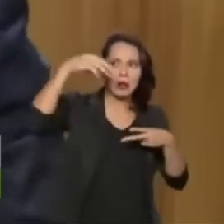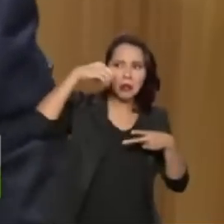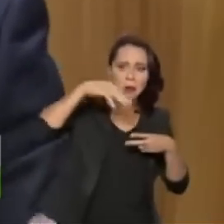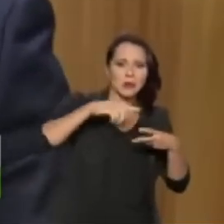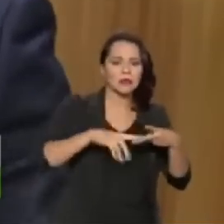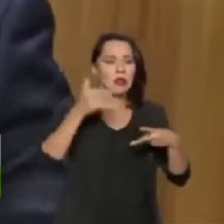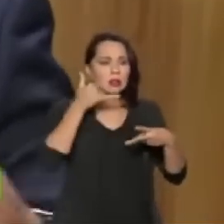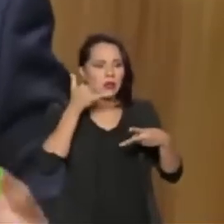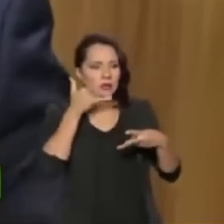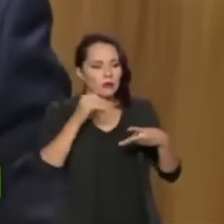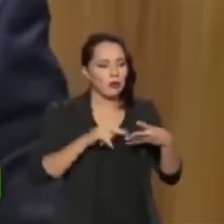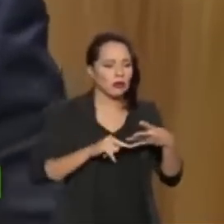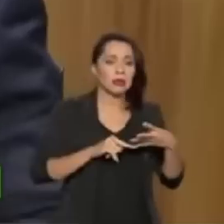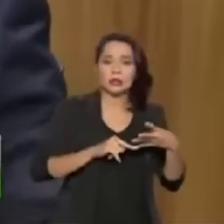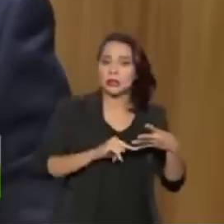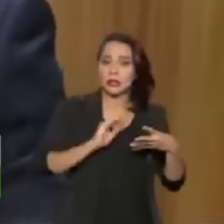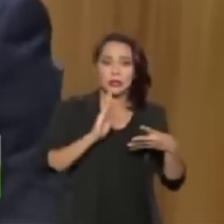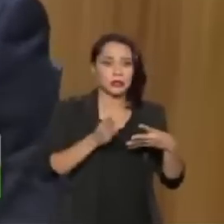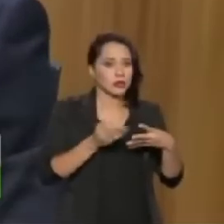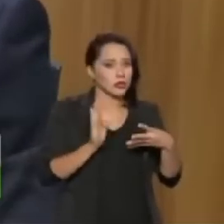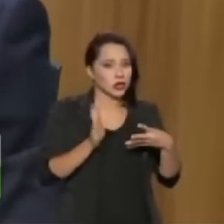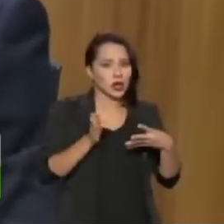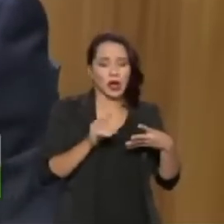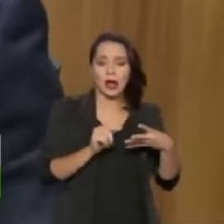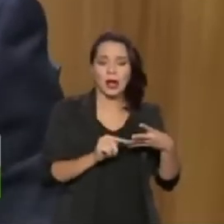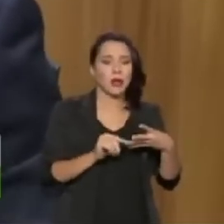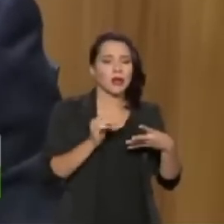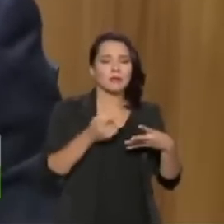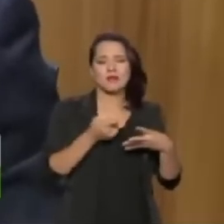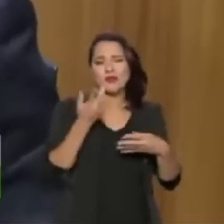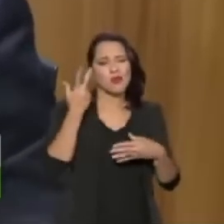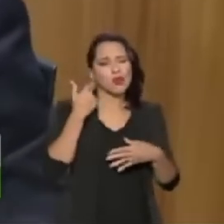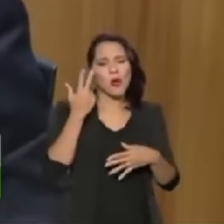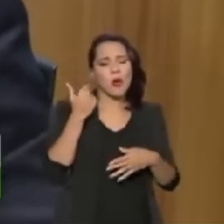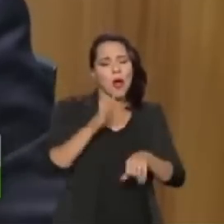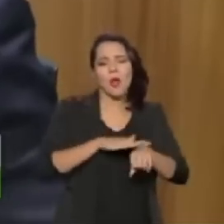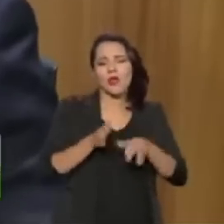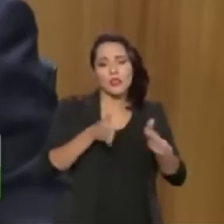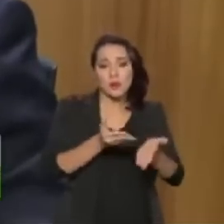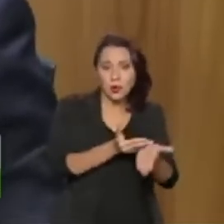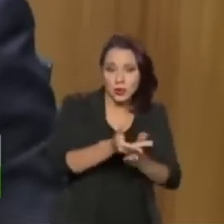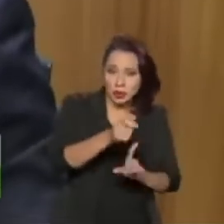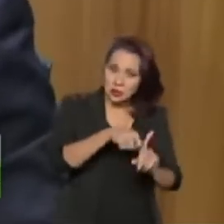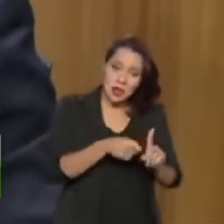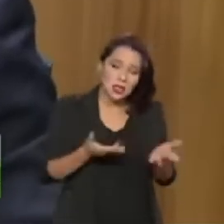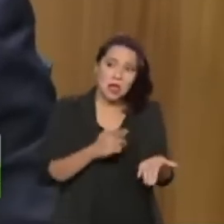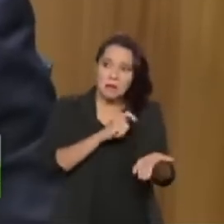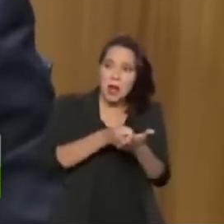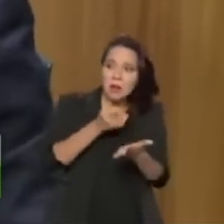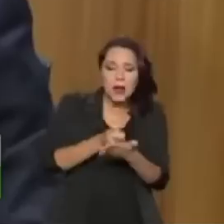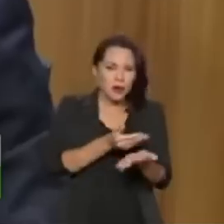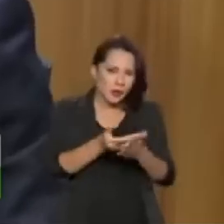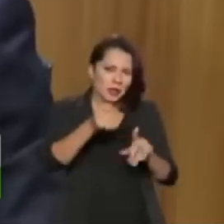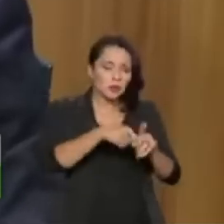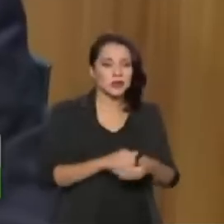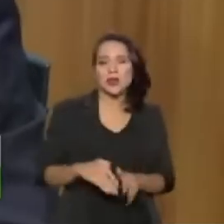de telefone, elas já têm, por questão de convenção, um prazo no início do mês. Então, a ideia do